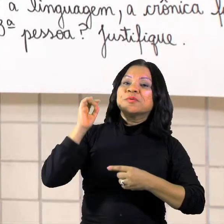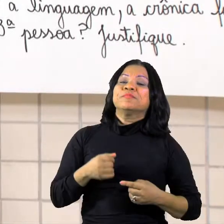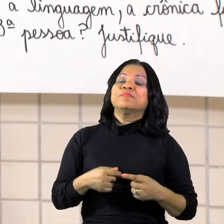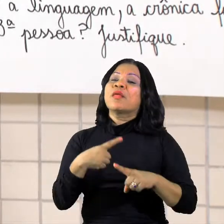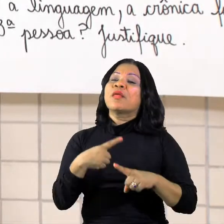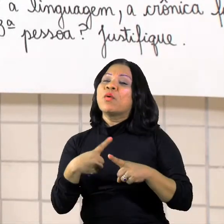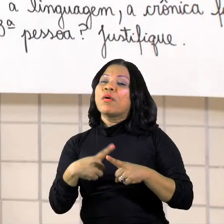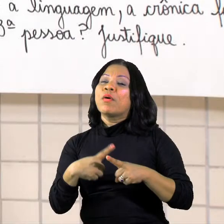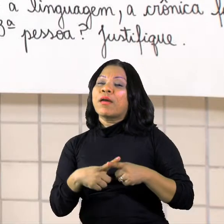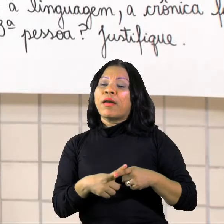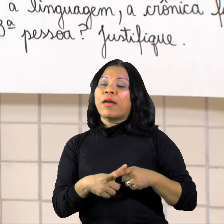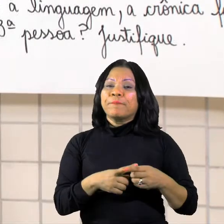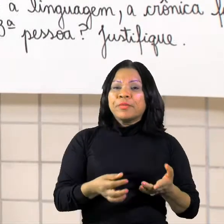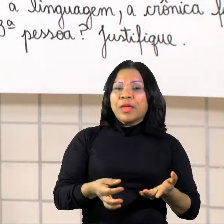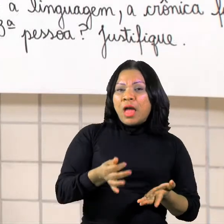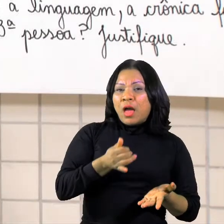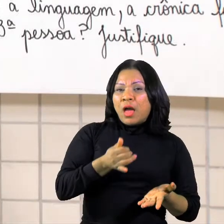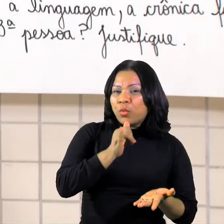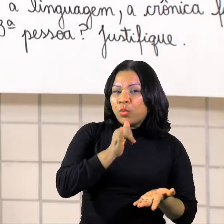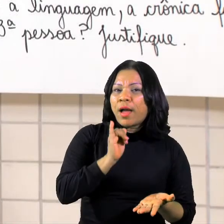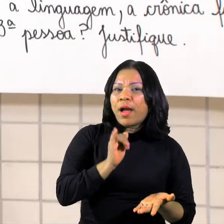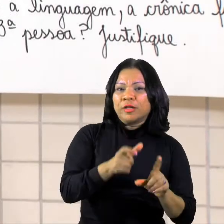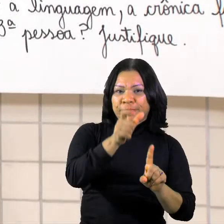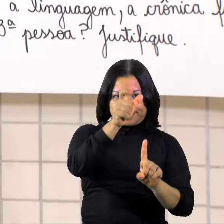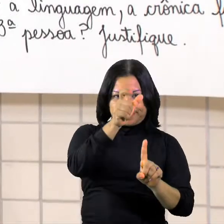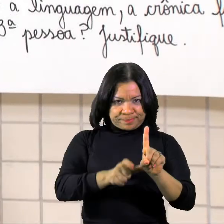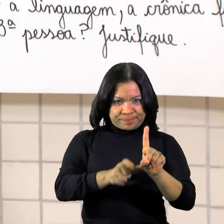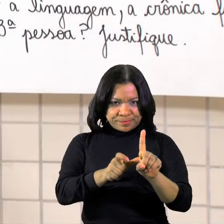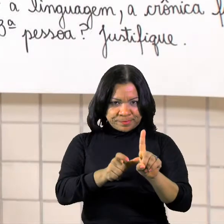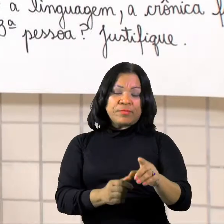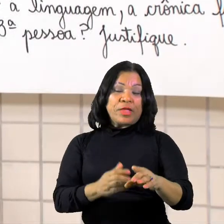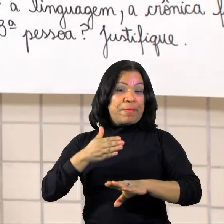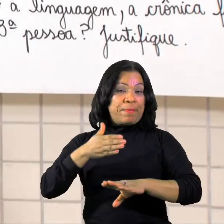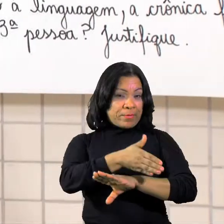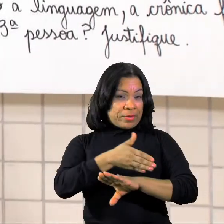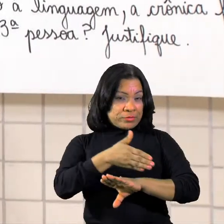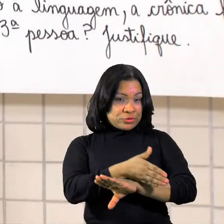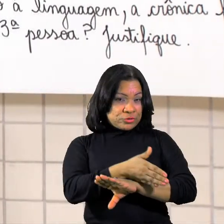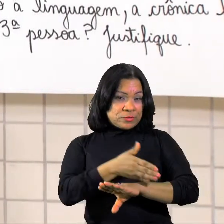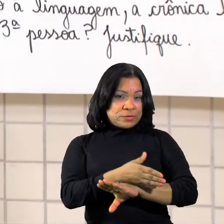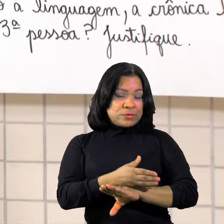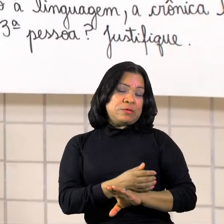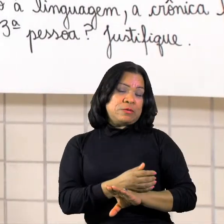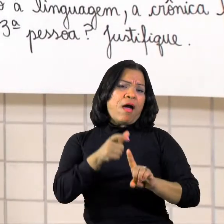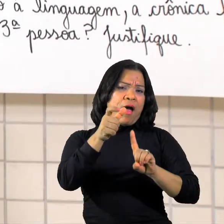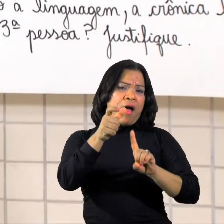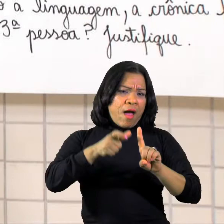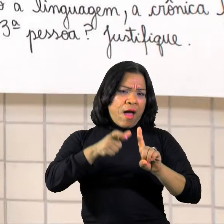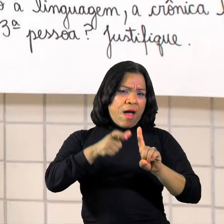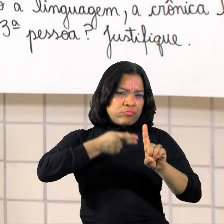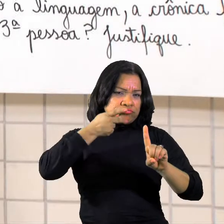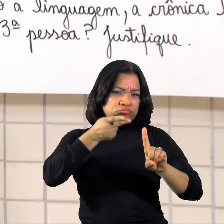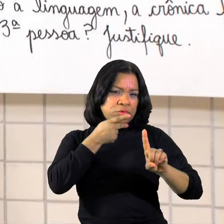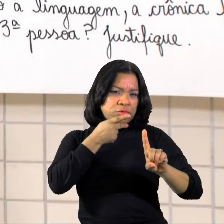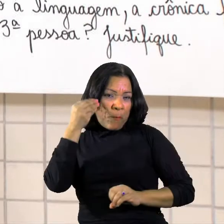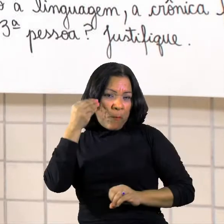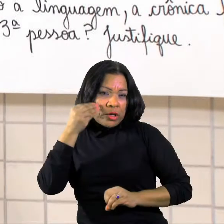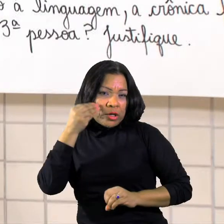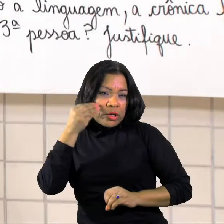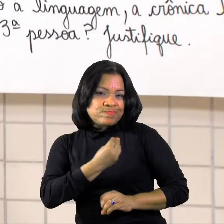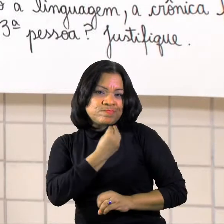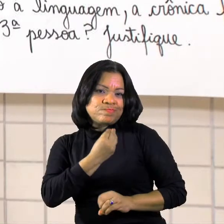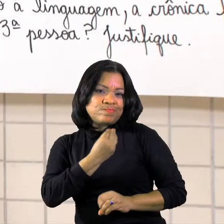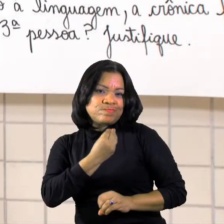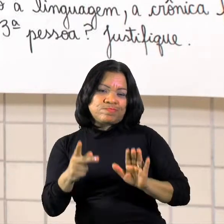ele é um narrador personagem, ele participa, ele está contando uma experiência vivenciada por ele. Olha